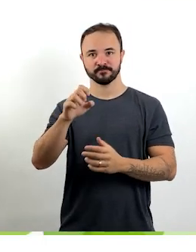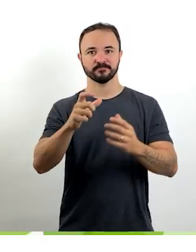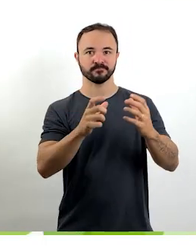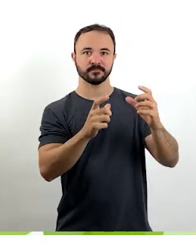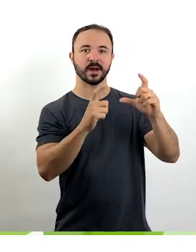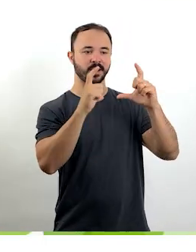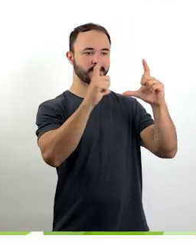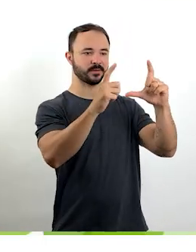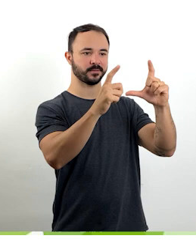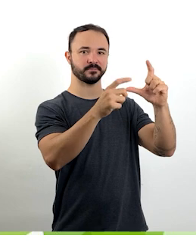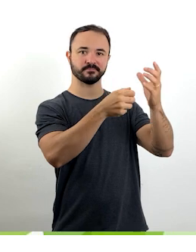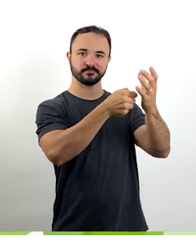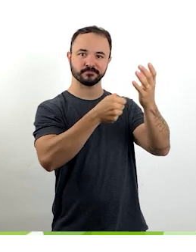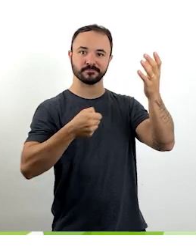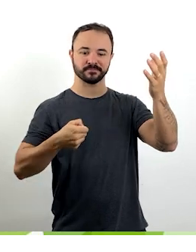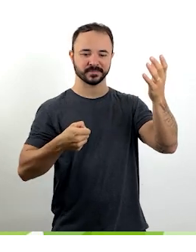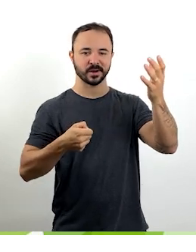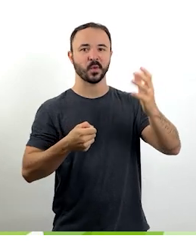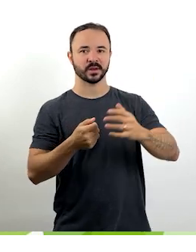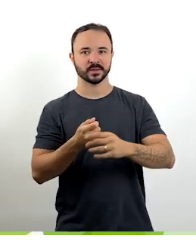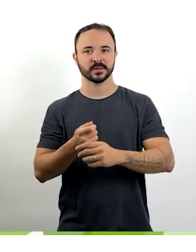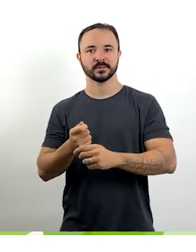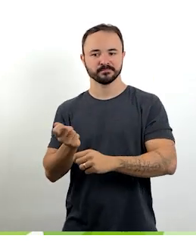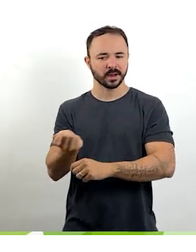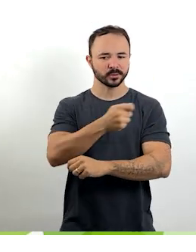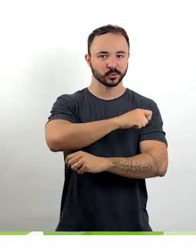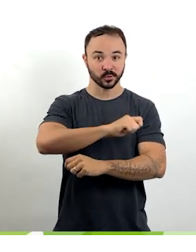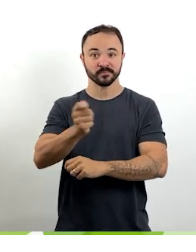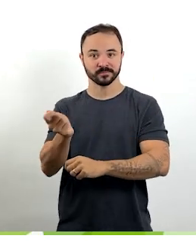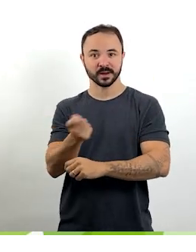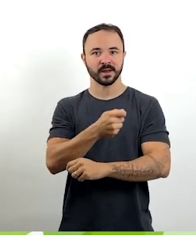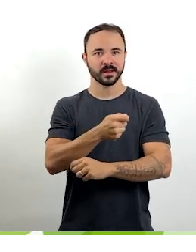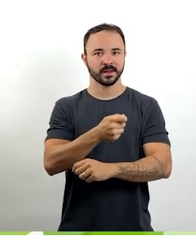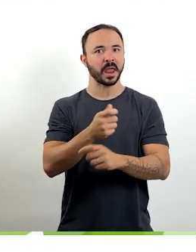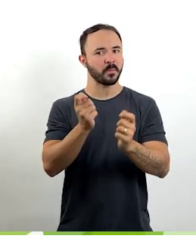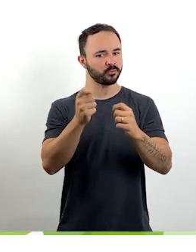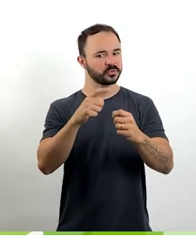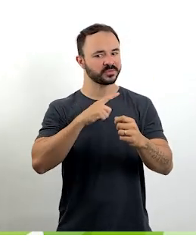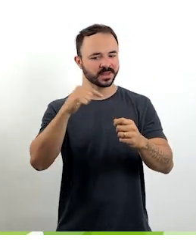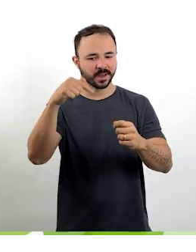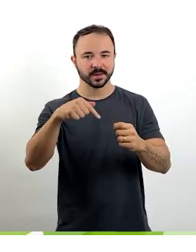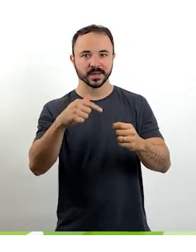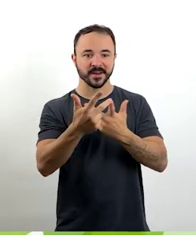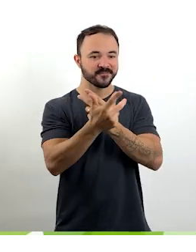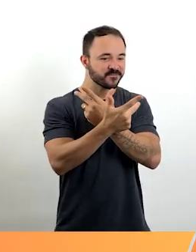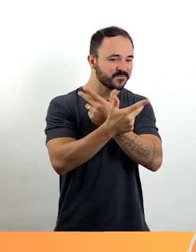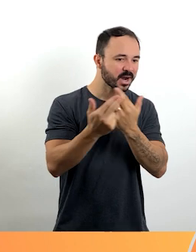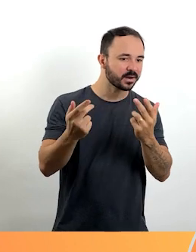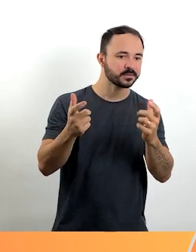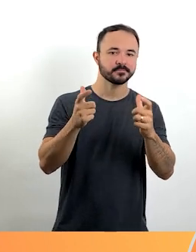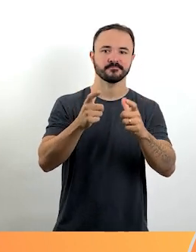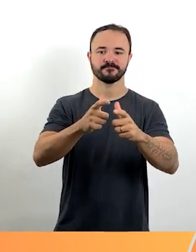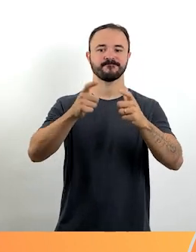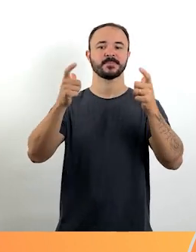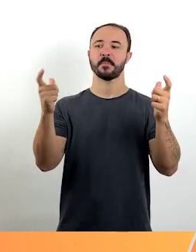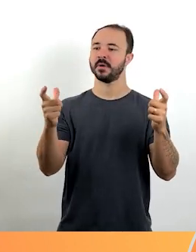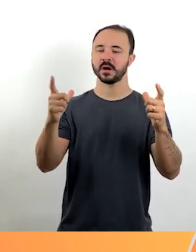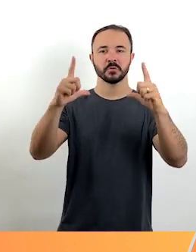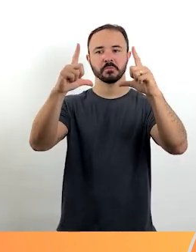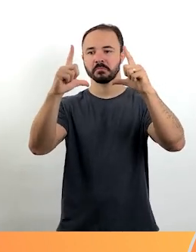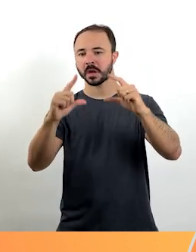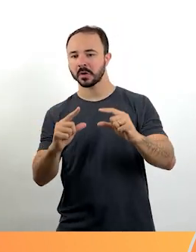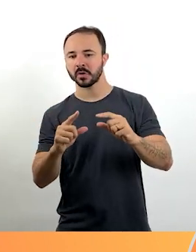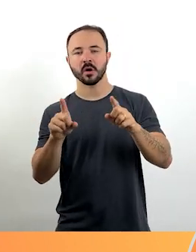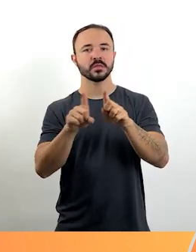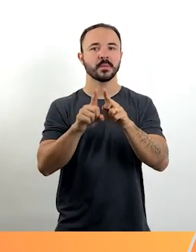nós temos variações no tamanho aí das raquetes, nós temos também variações de cores, nas mais diversas